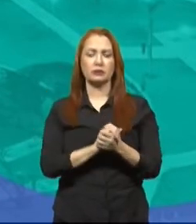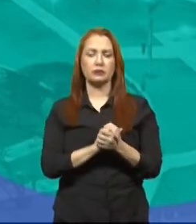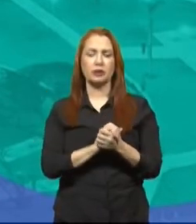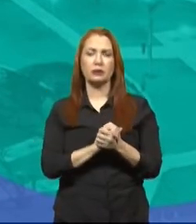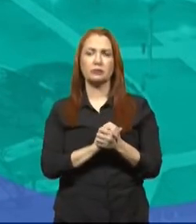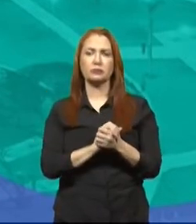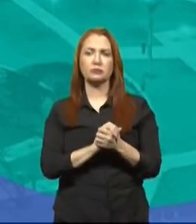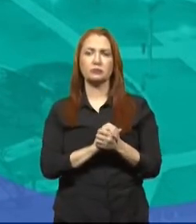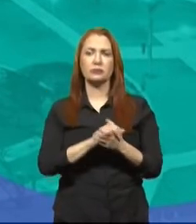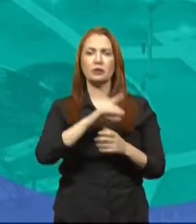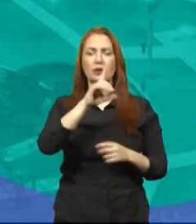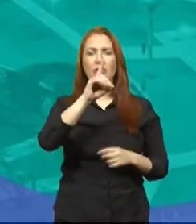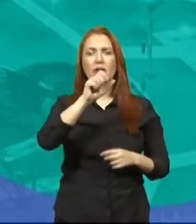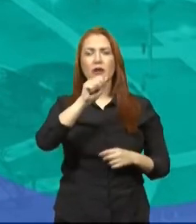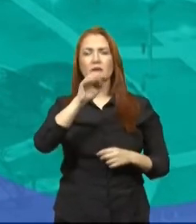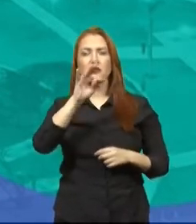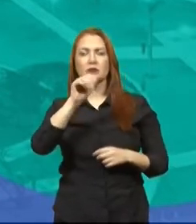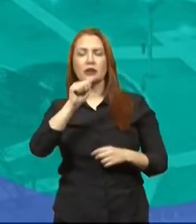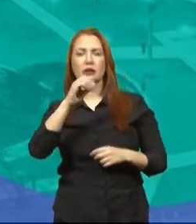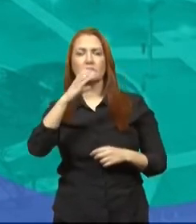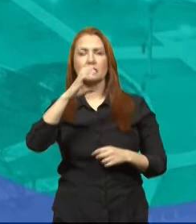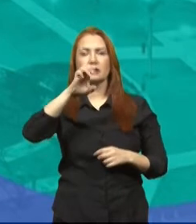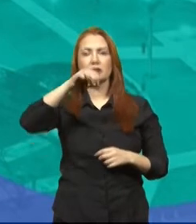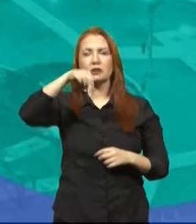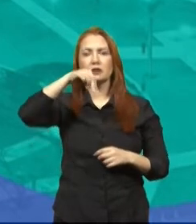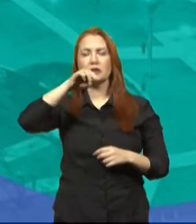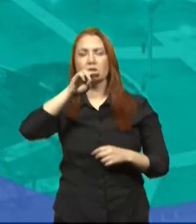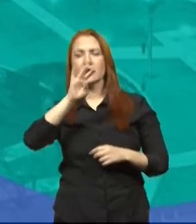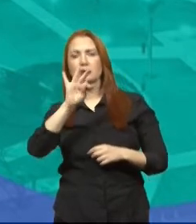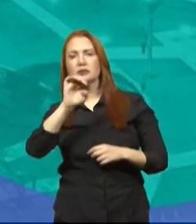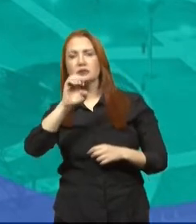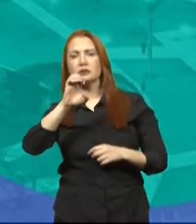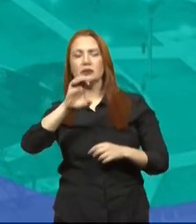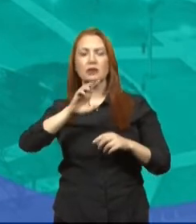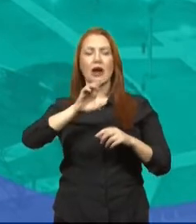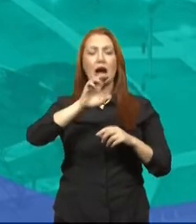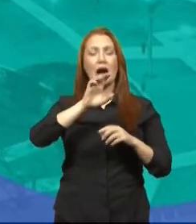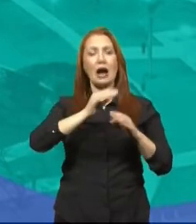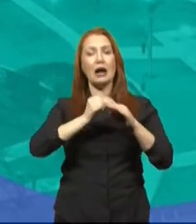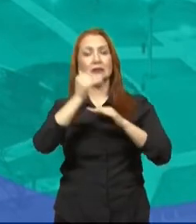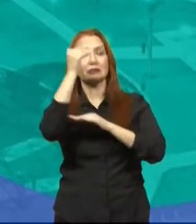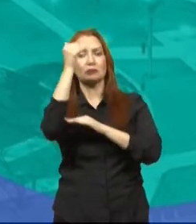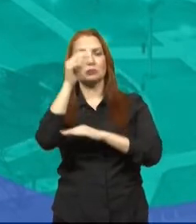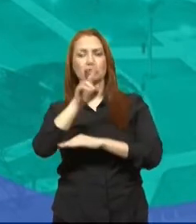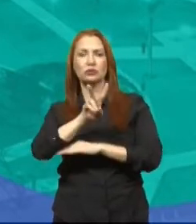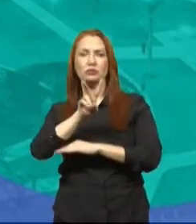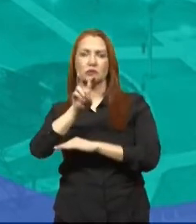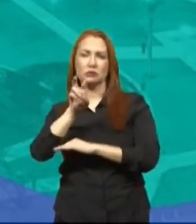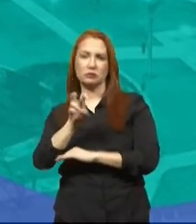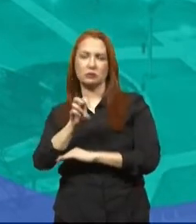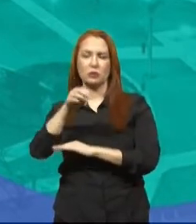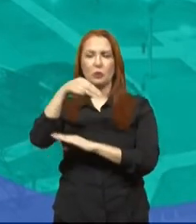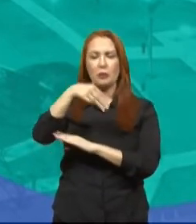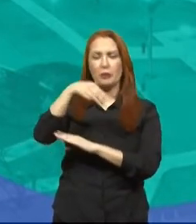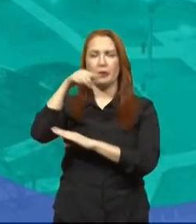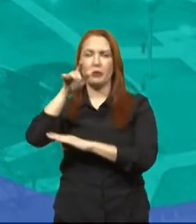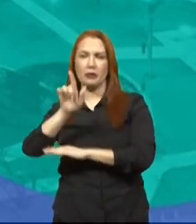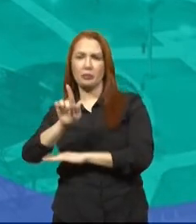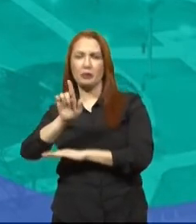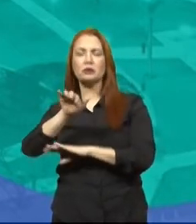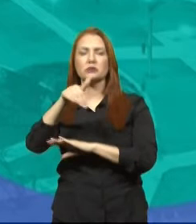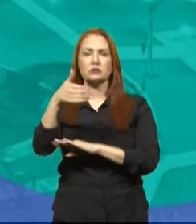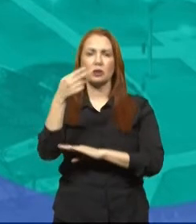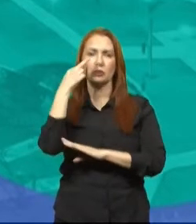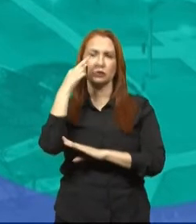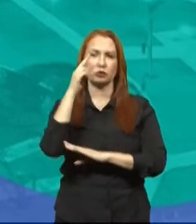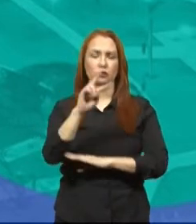25 megawatts aí. E a gente vê alguma coisa no